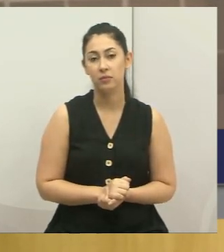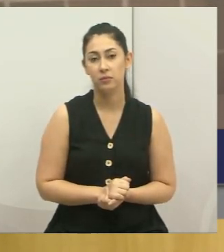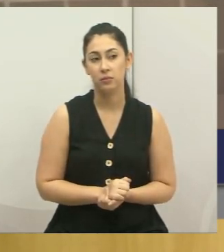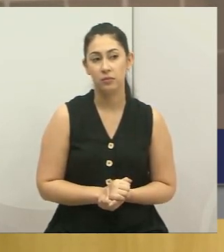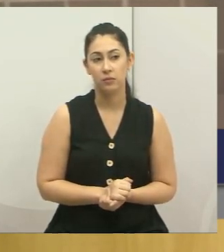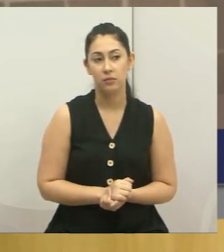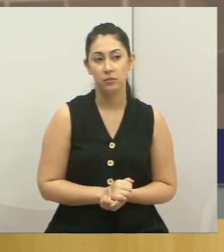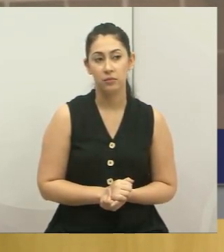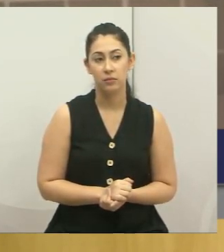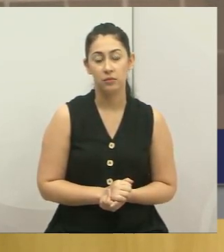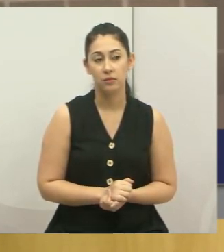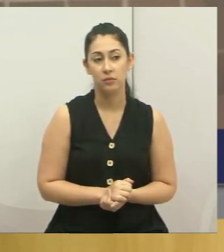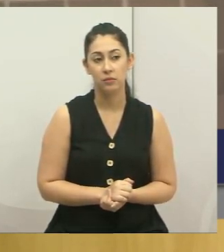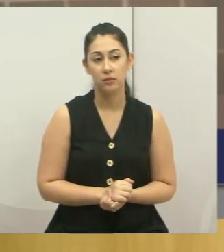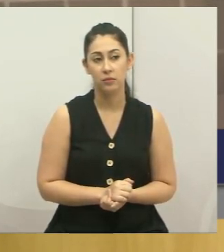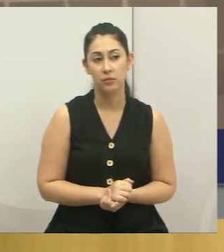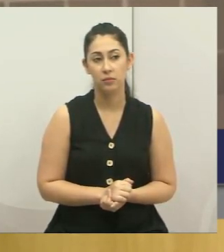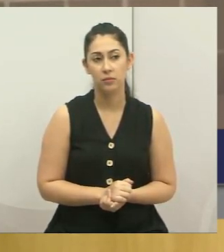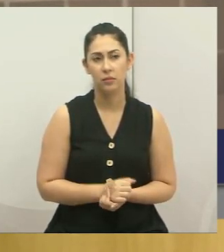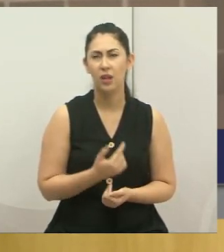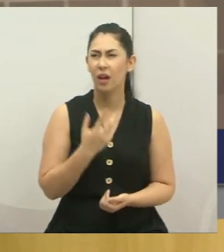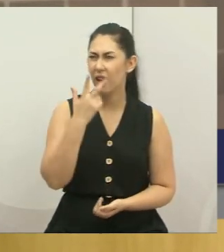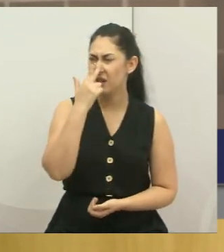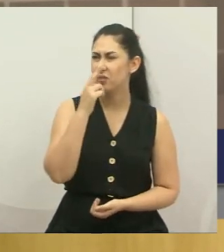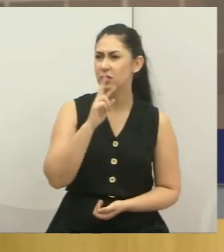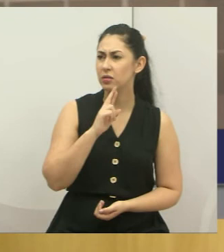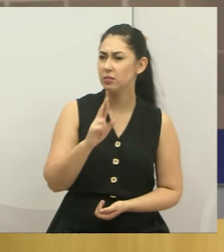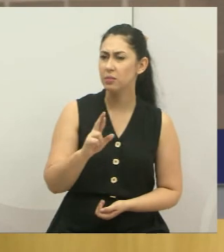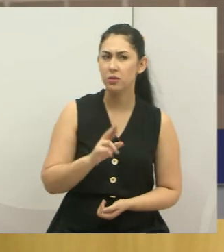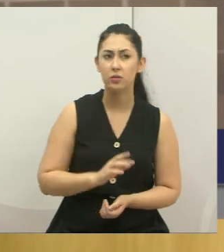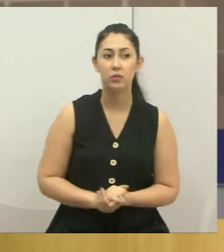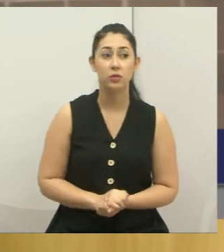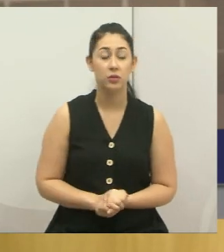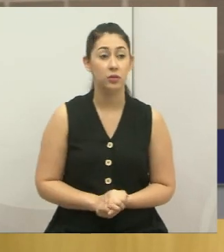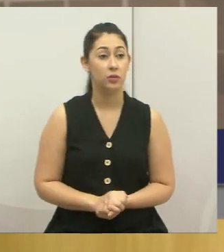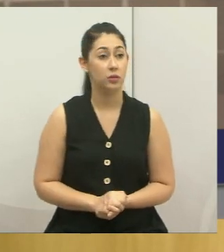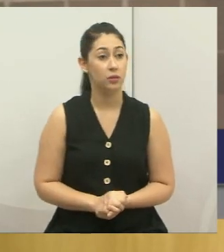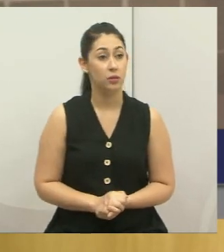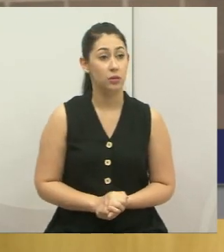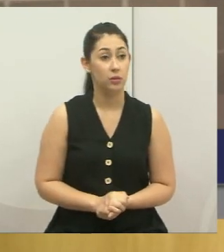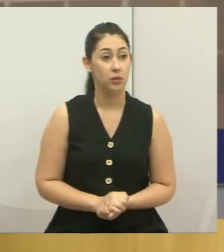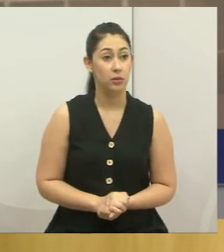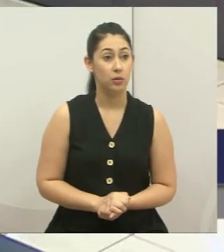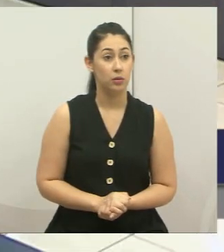manutenção. Acho que eu respondi as questões que você falou.